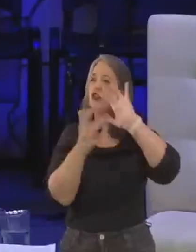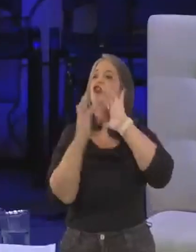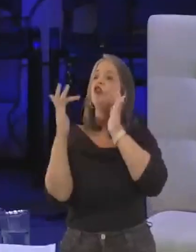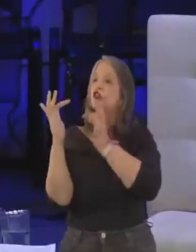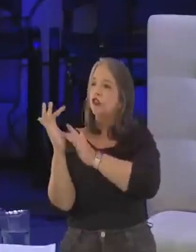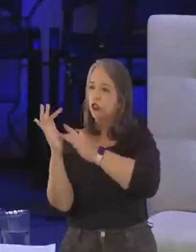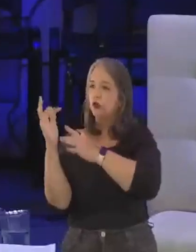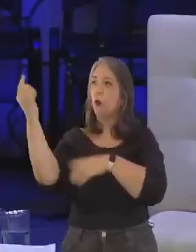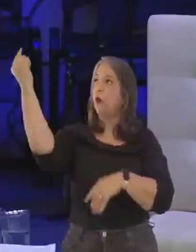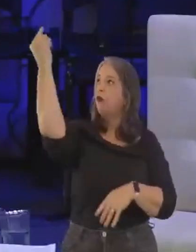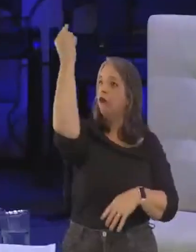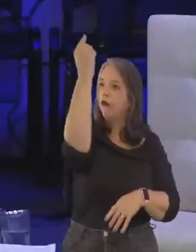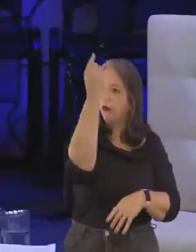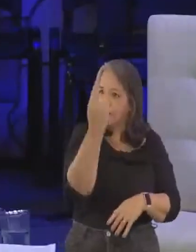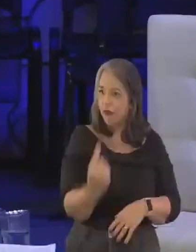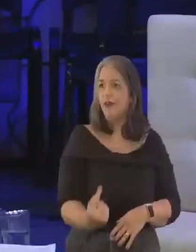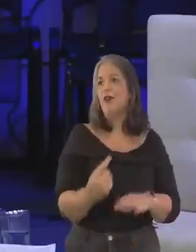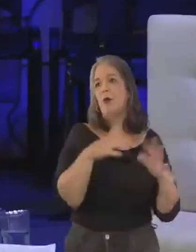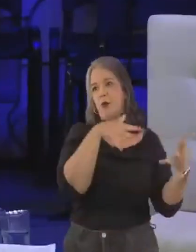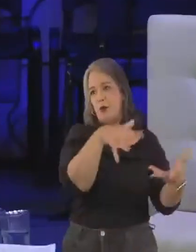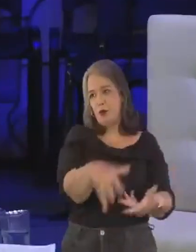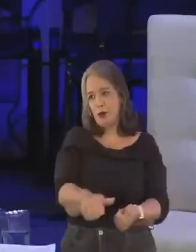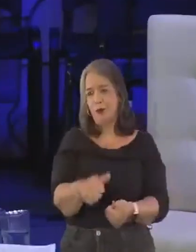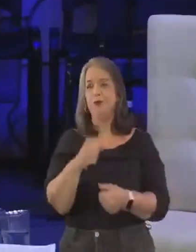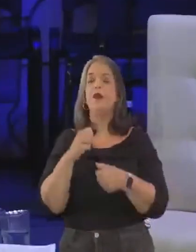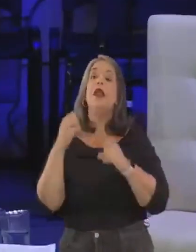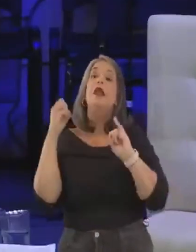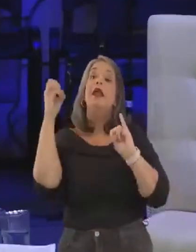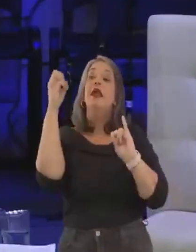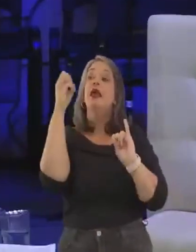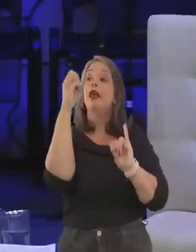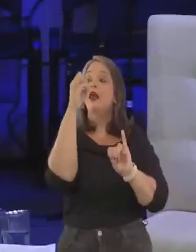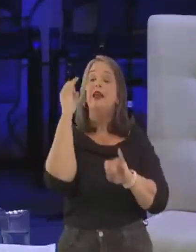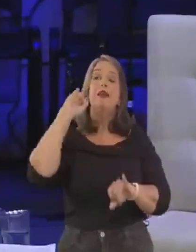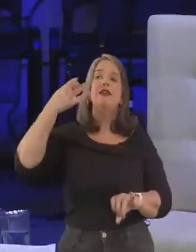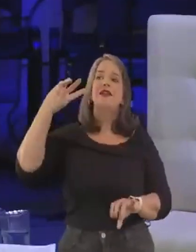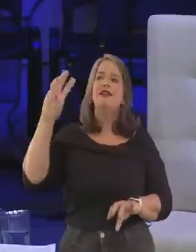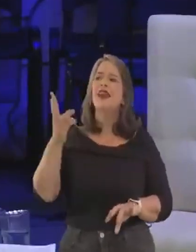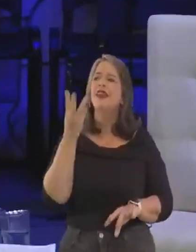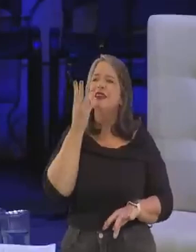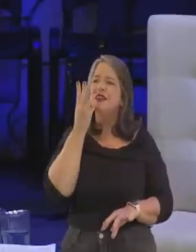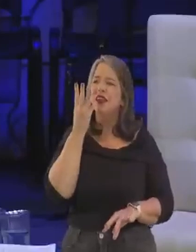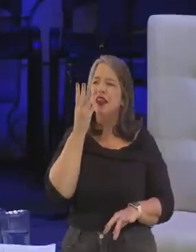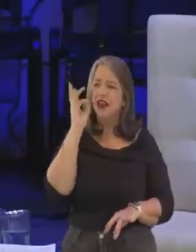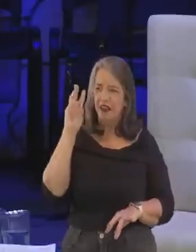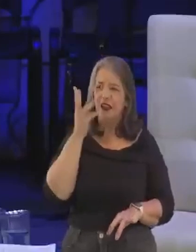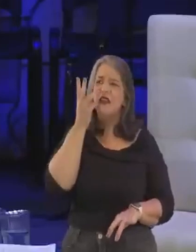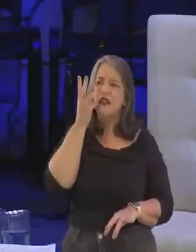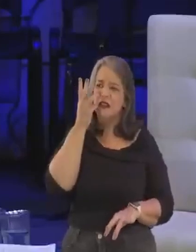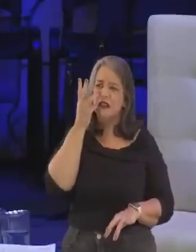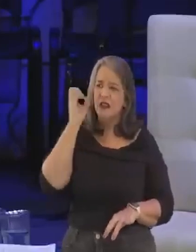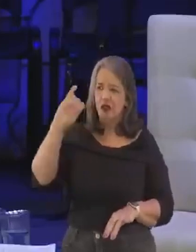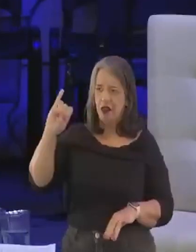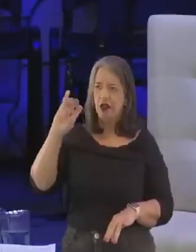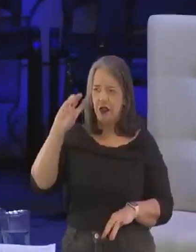Por exemplo, Isaías, o profeta messiânico, descreveu o seu nascimento